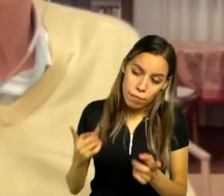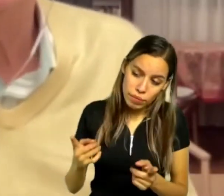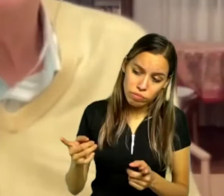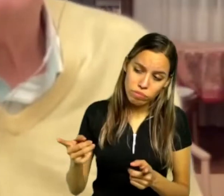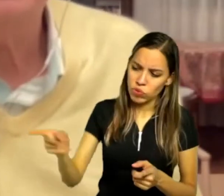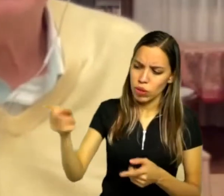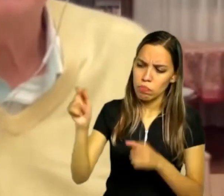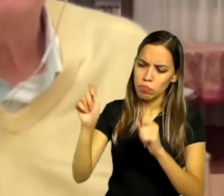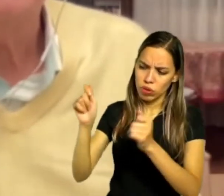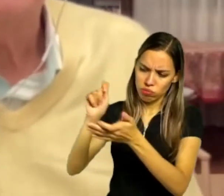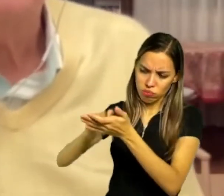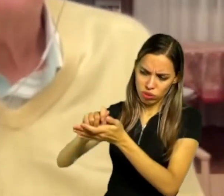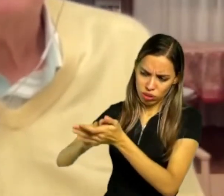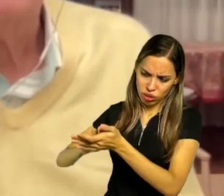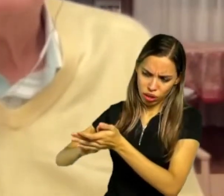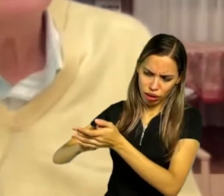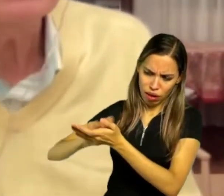contar.